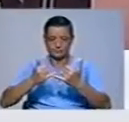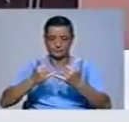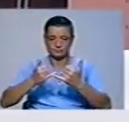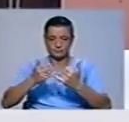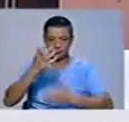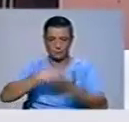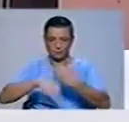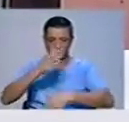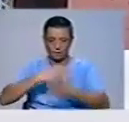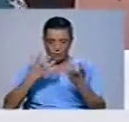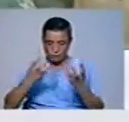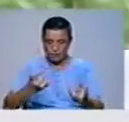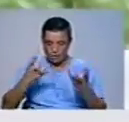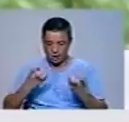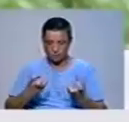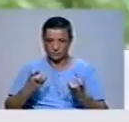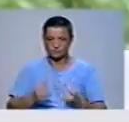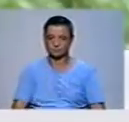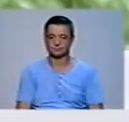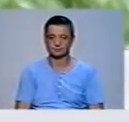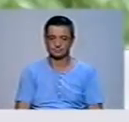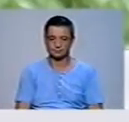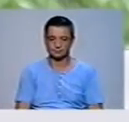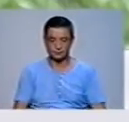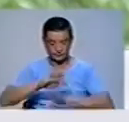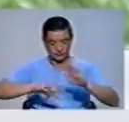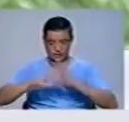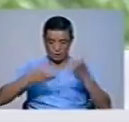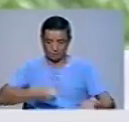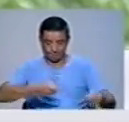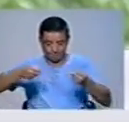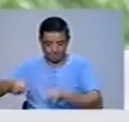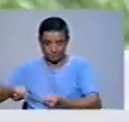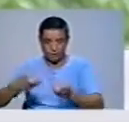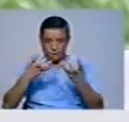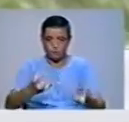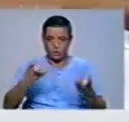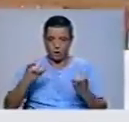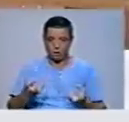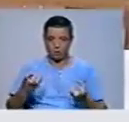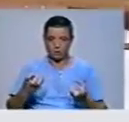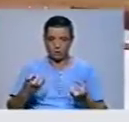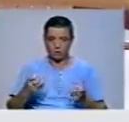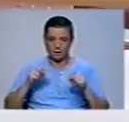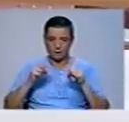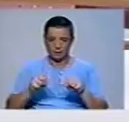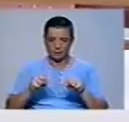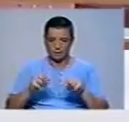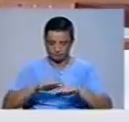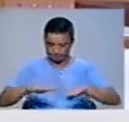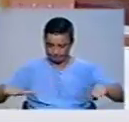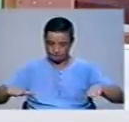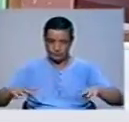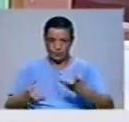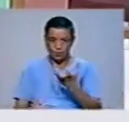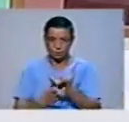vamos retirá-la do lume. Coisa que eu vou fazer agora. Vamos retirá-la do lume e, de preferência, colocá-la sobre o balcão da